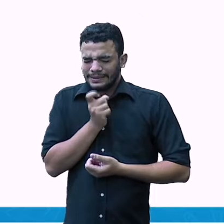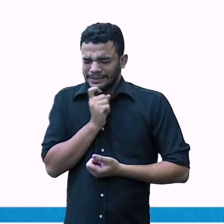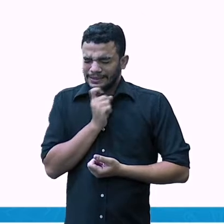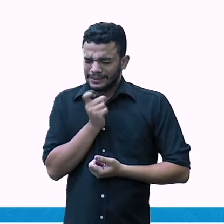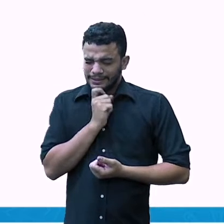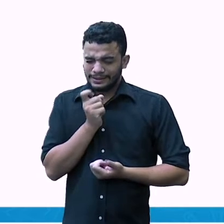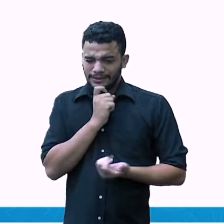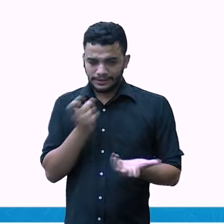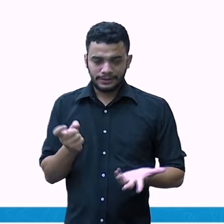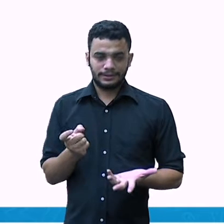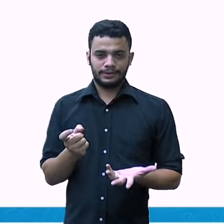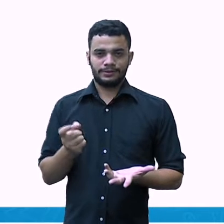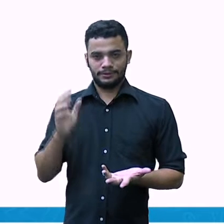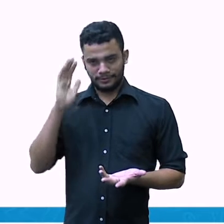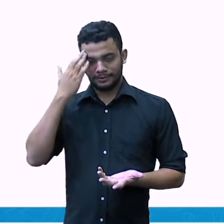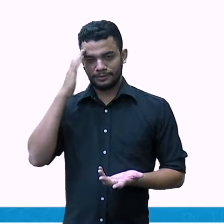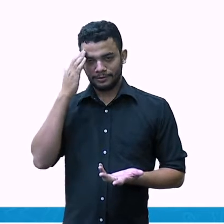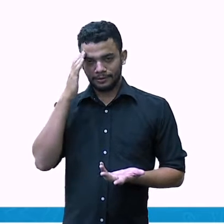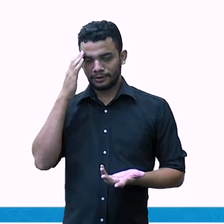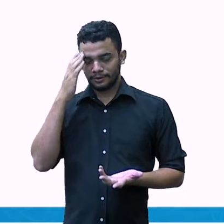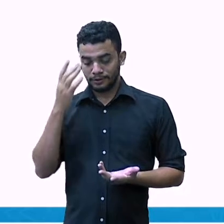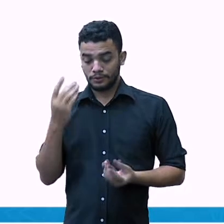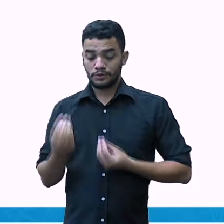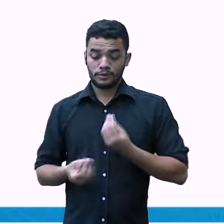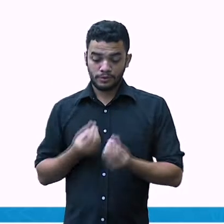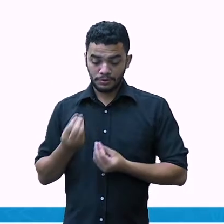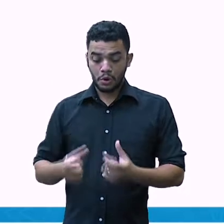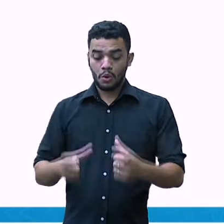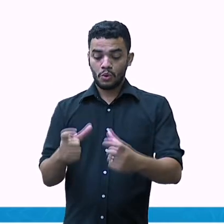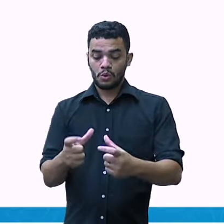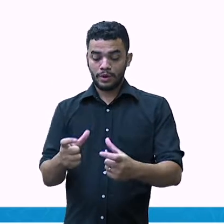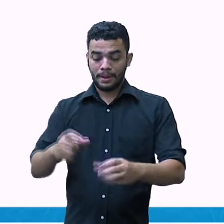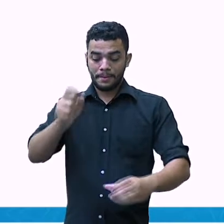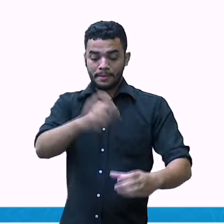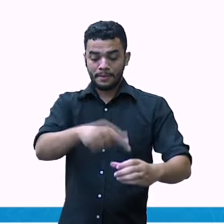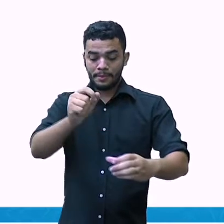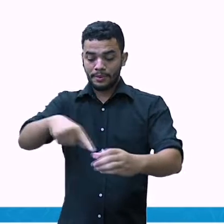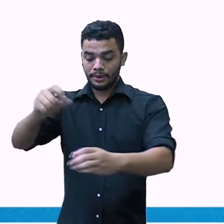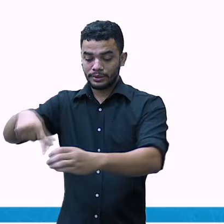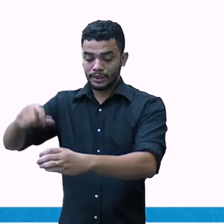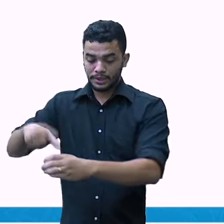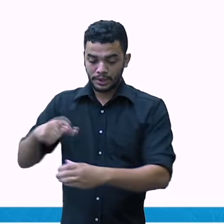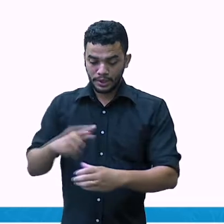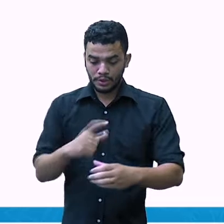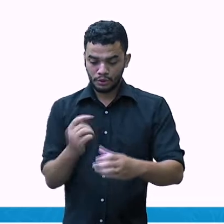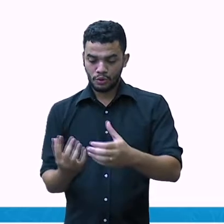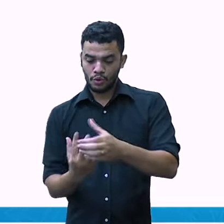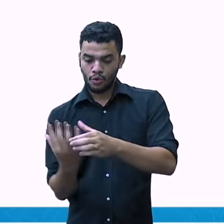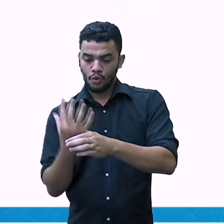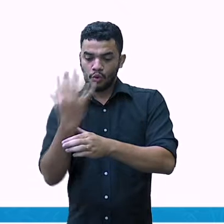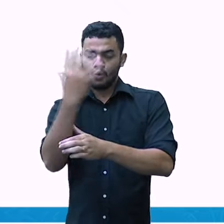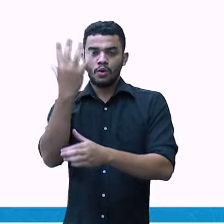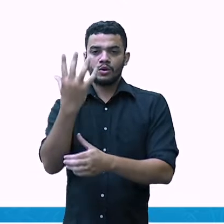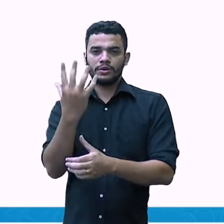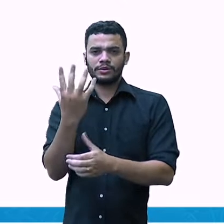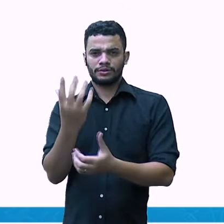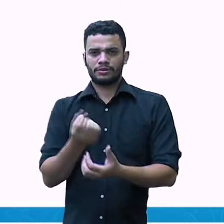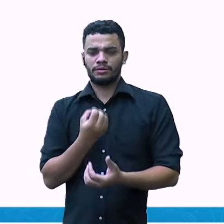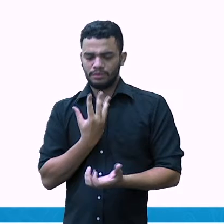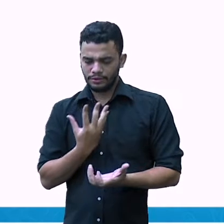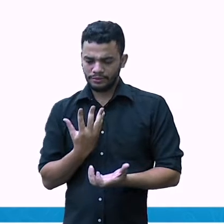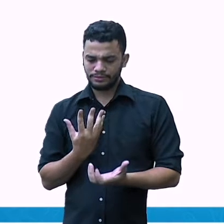mais intensas? A fertilidade do solo, se aquele lugar ali vai produzir